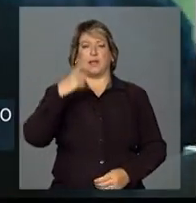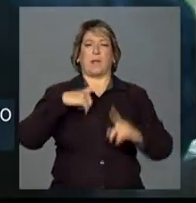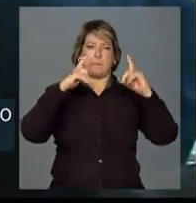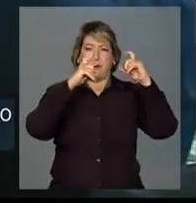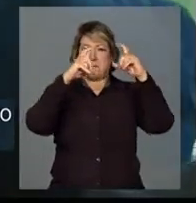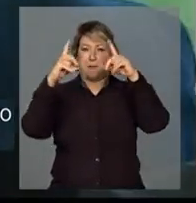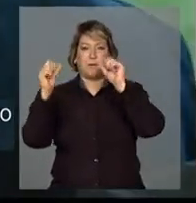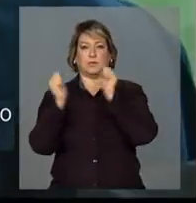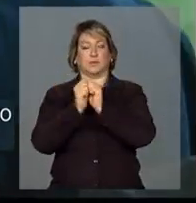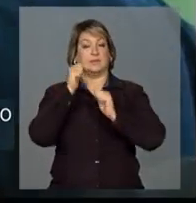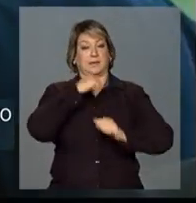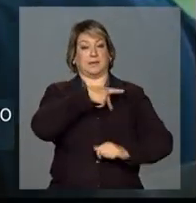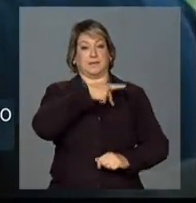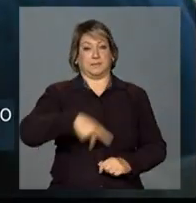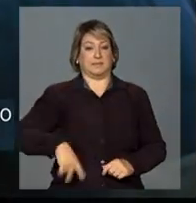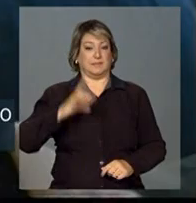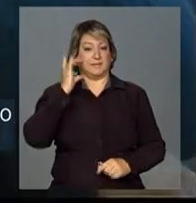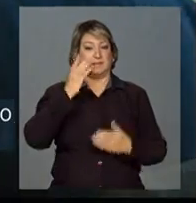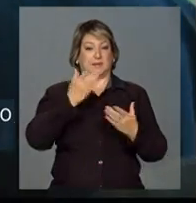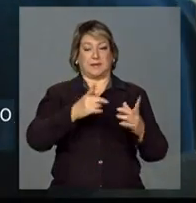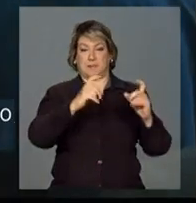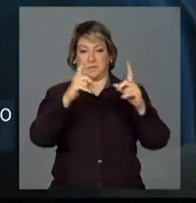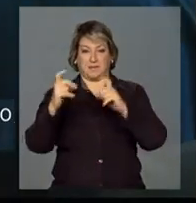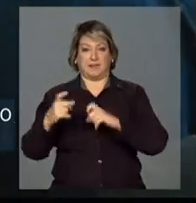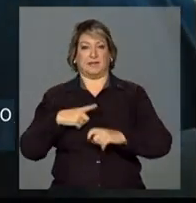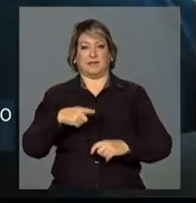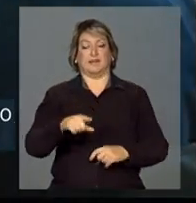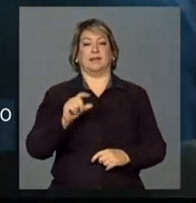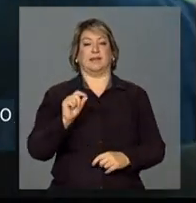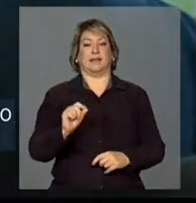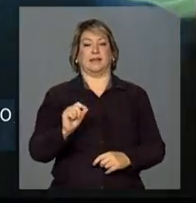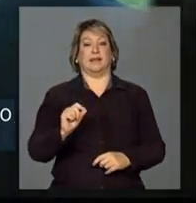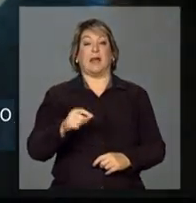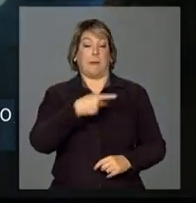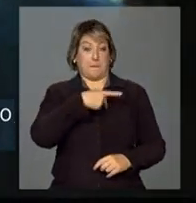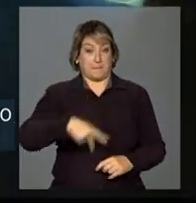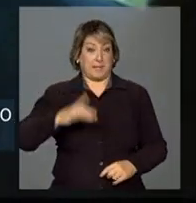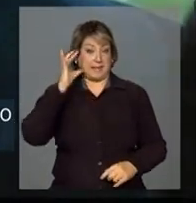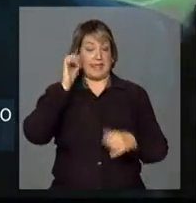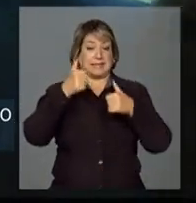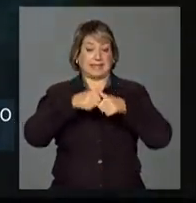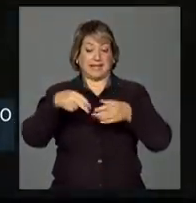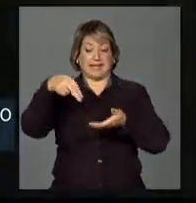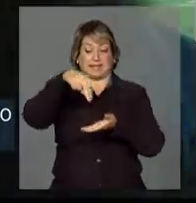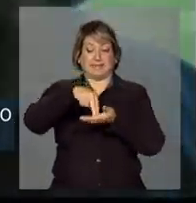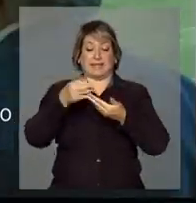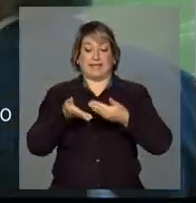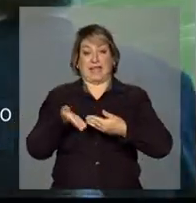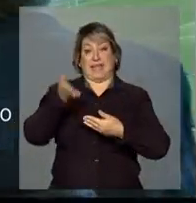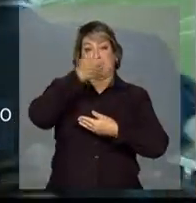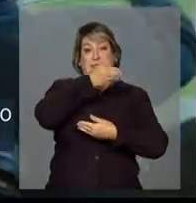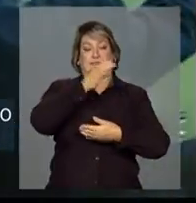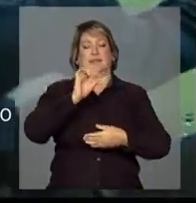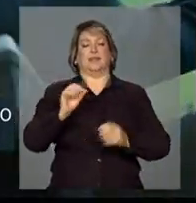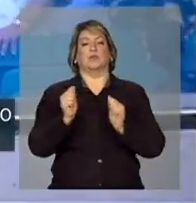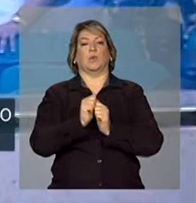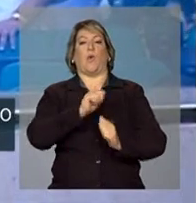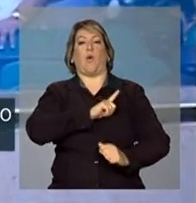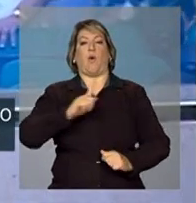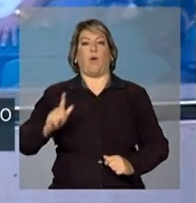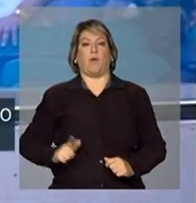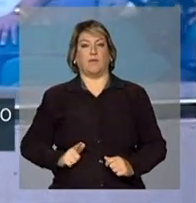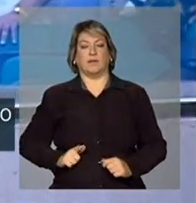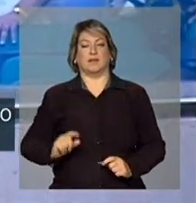foto com a presidenta da presidenta. Ela está na parte superior, ali acompanhada do governador Jacques Wagner